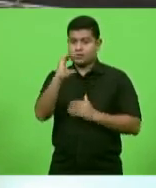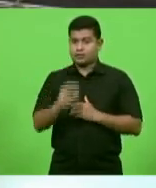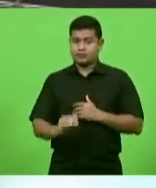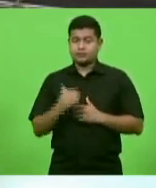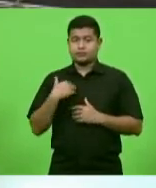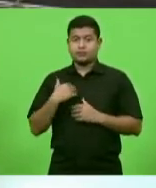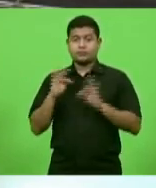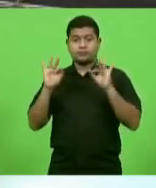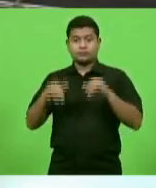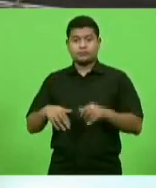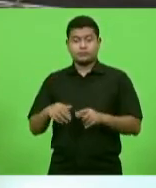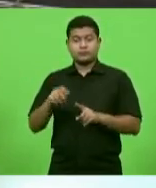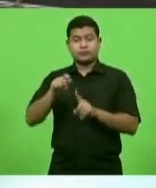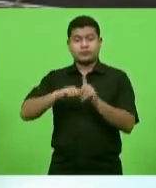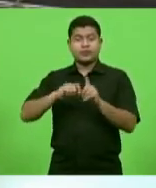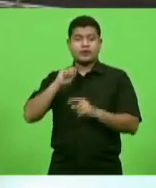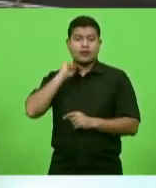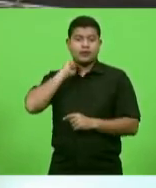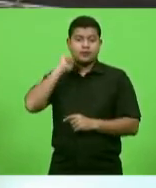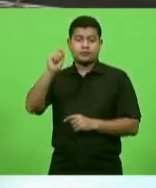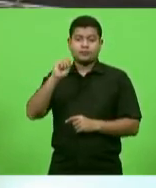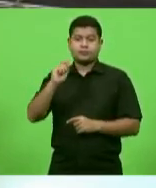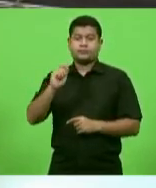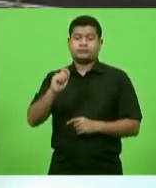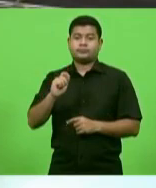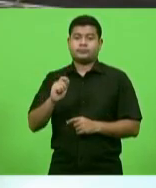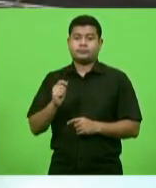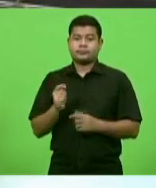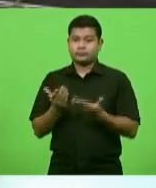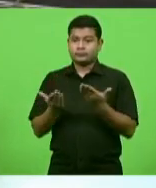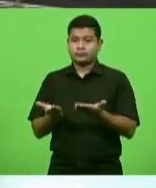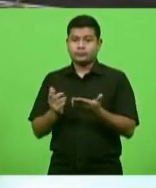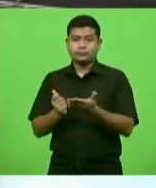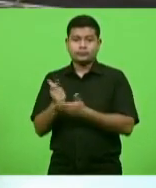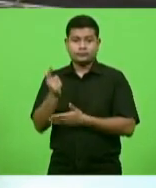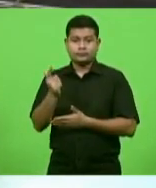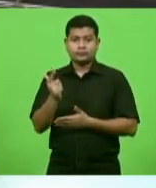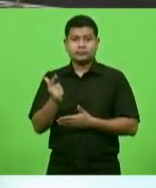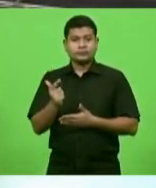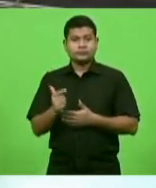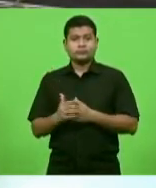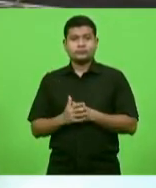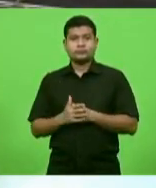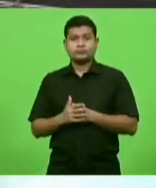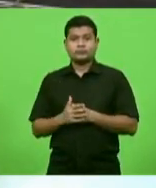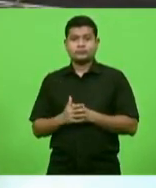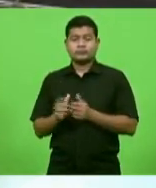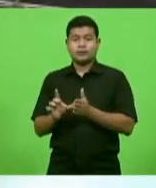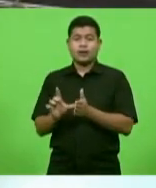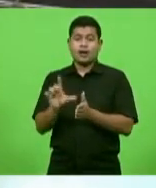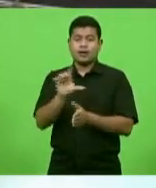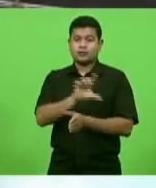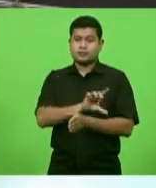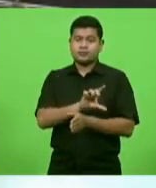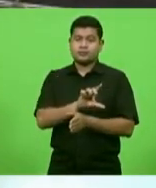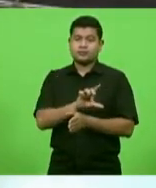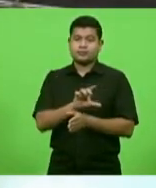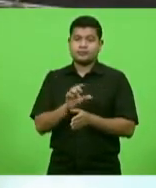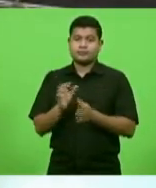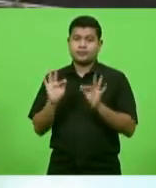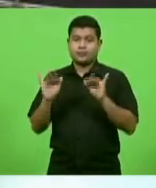final do mês de abril a esta compra e olha antes